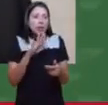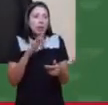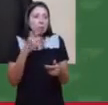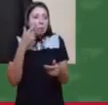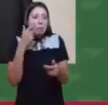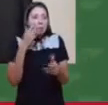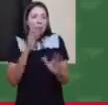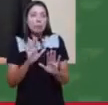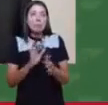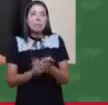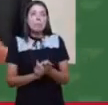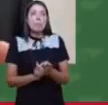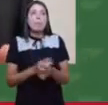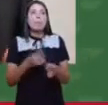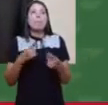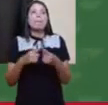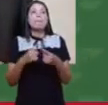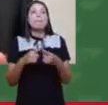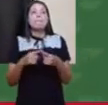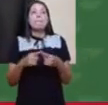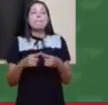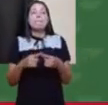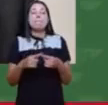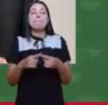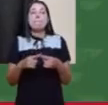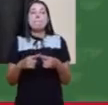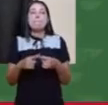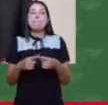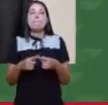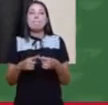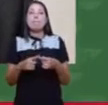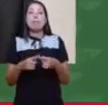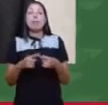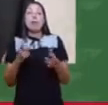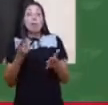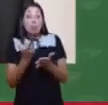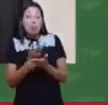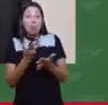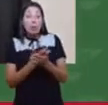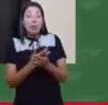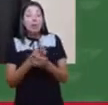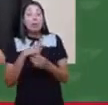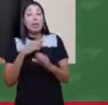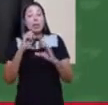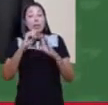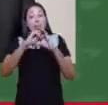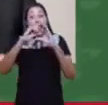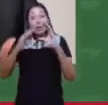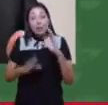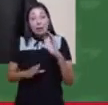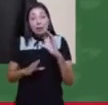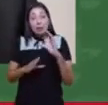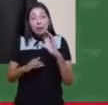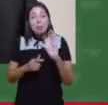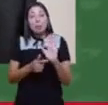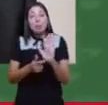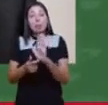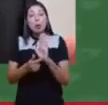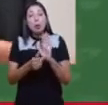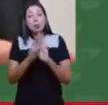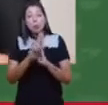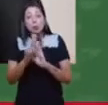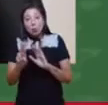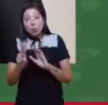resolve? Porque o vício pode ter a seguinte característica: mostra o